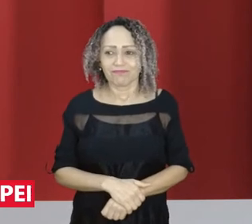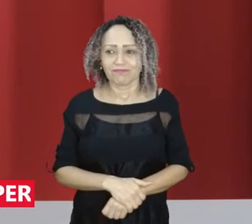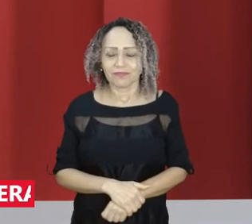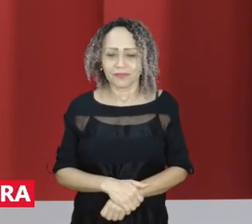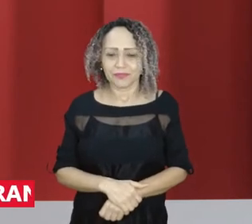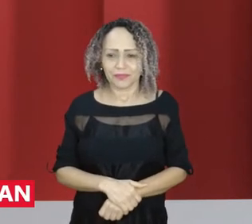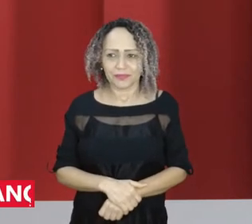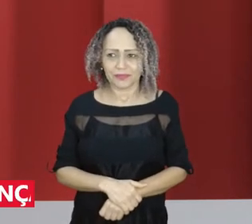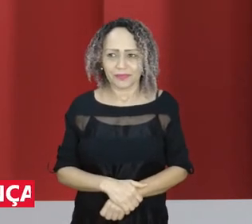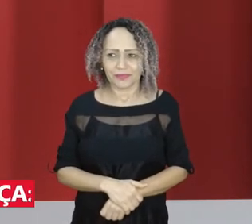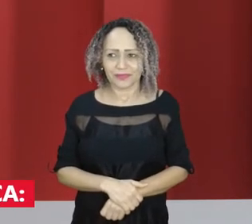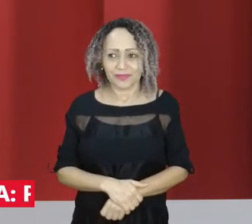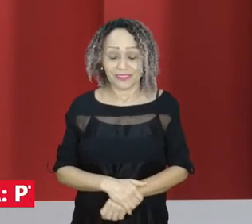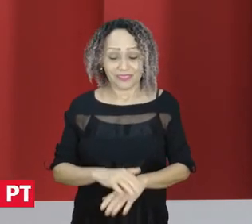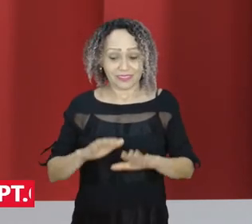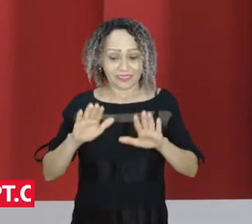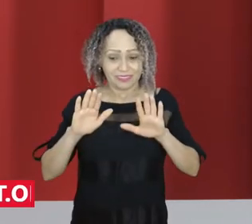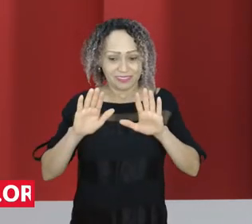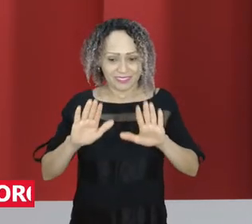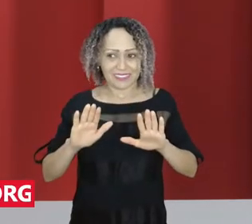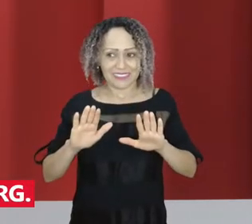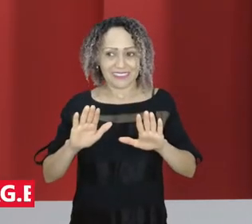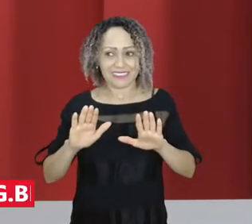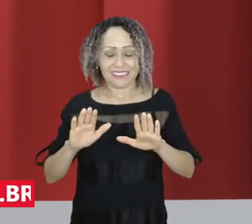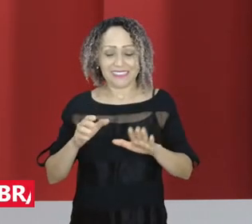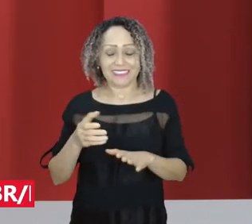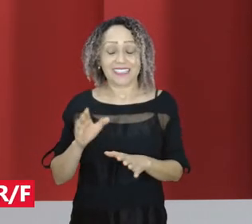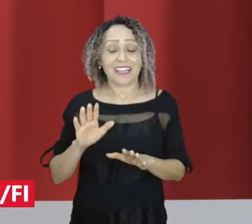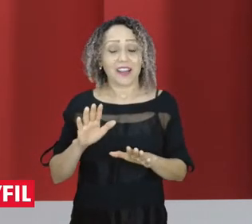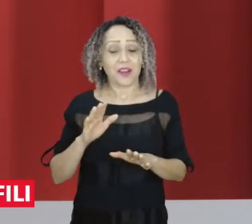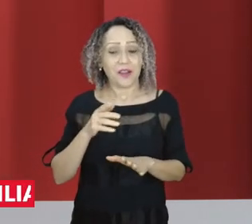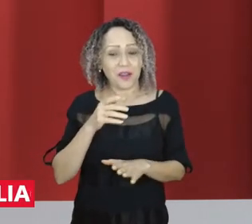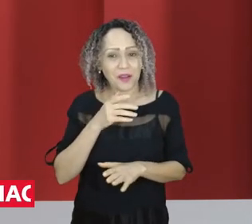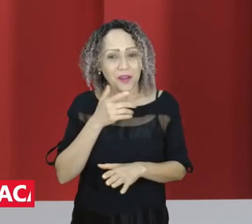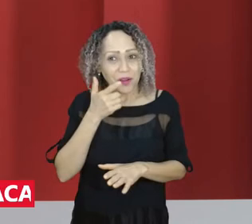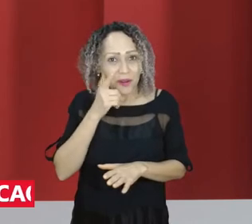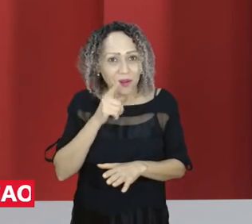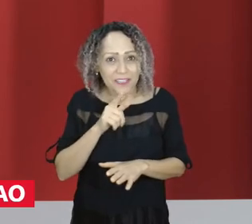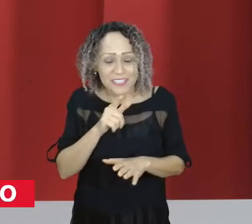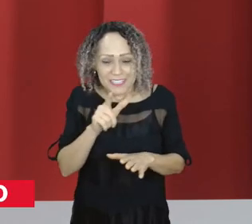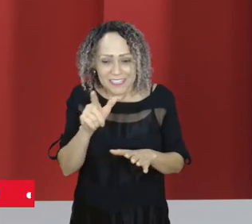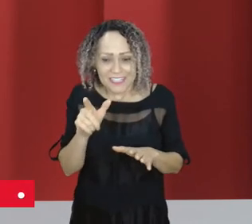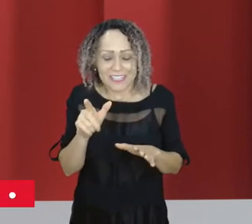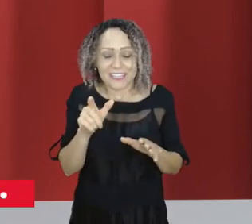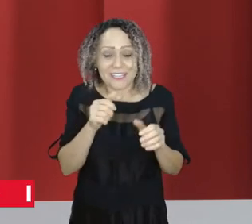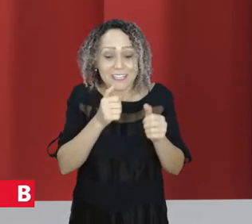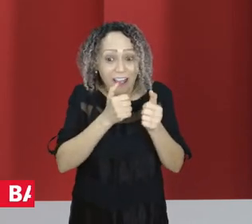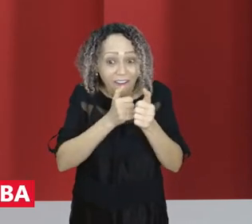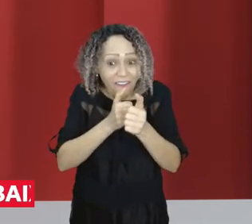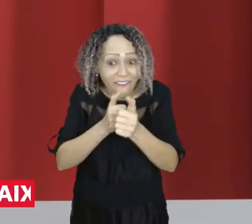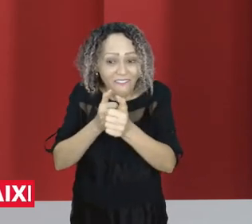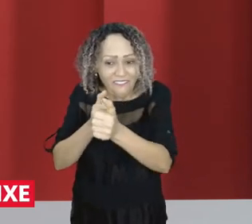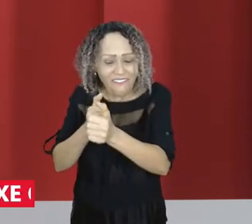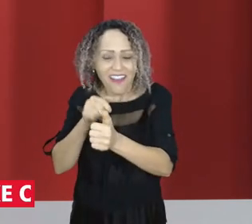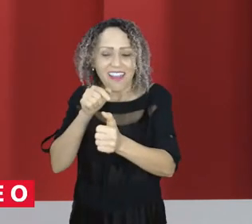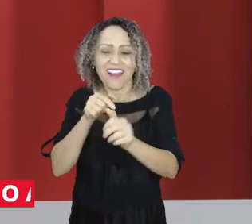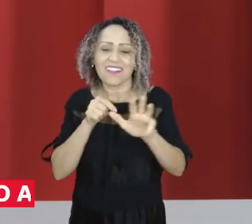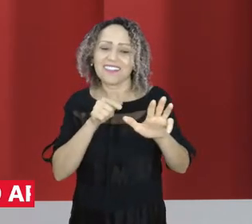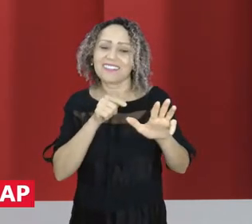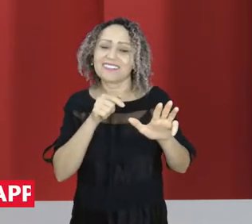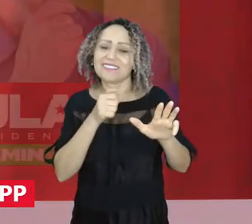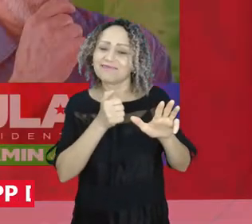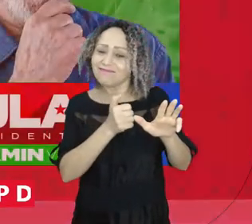Tomando água aqui, gente, para aguentar, né? Conseguir acompanhar o presidente Lula, porque hoje, daqui a pouco, ele participa junto com